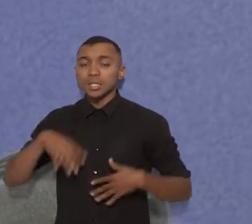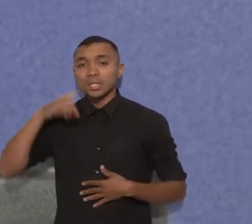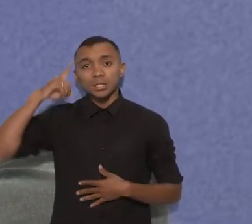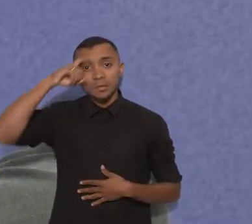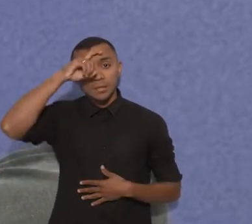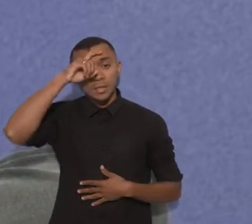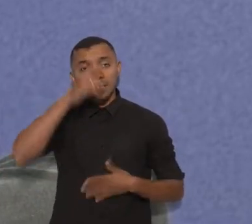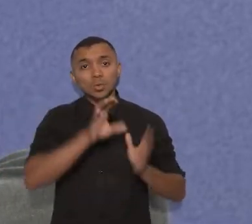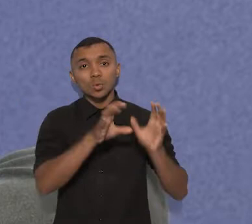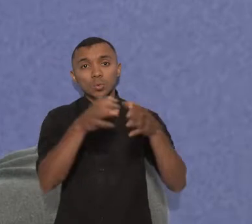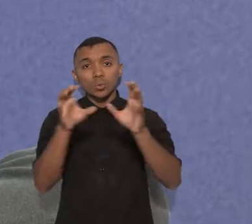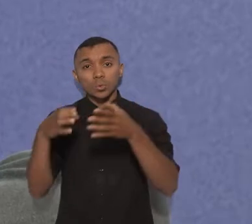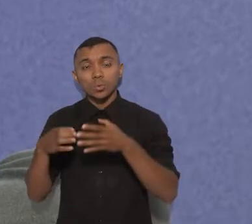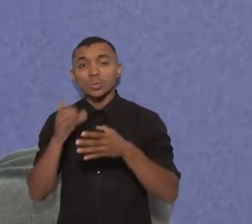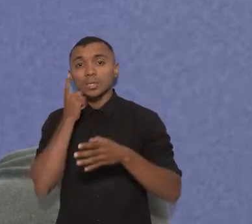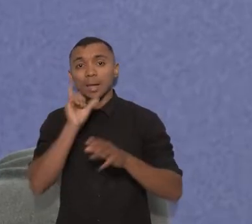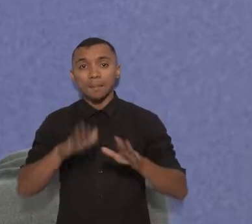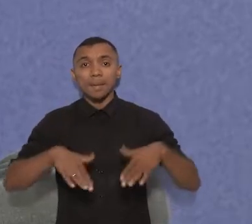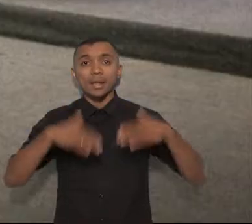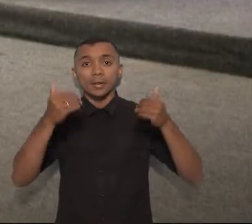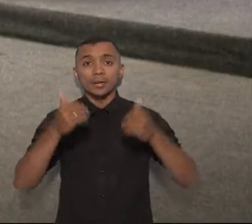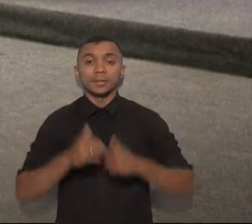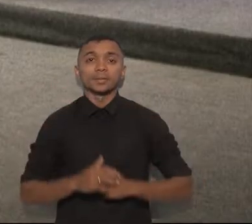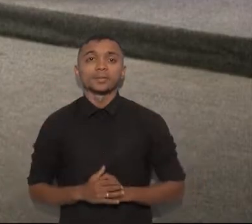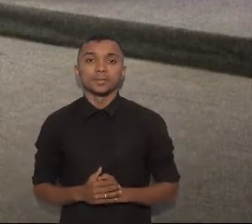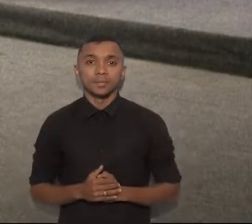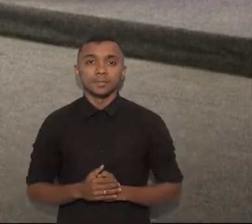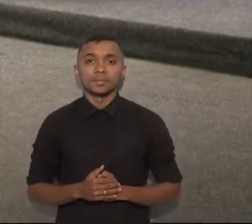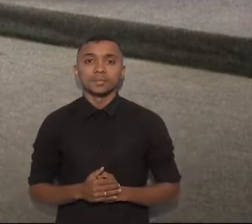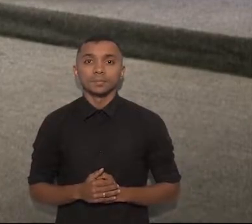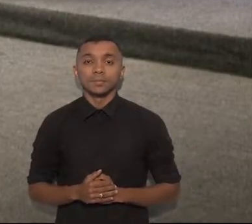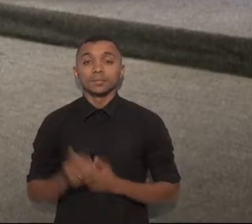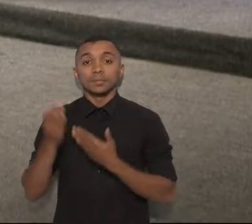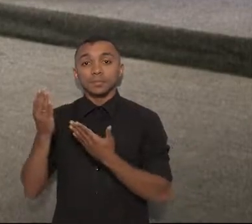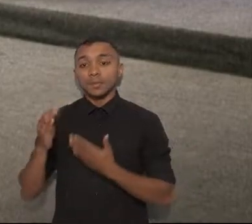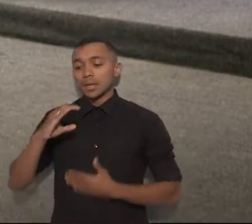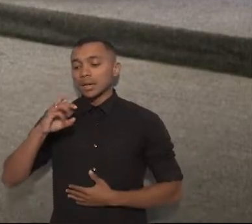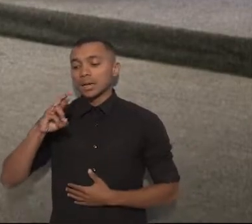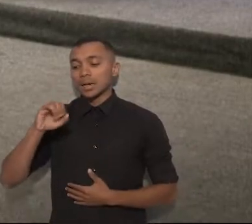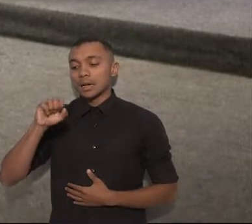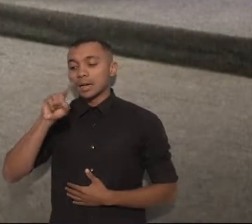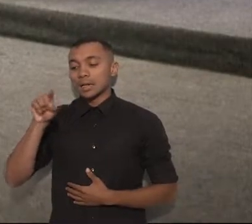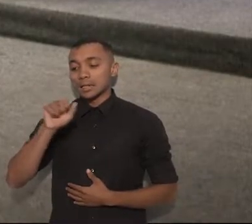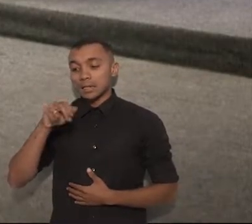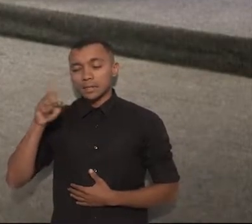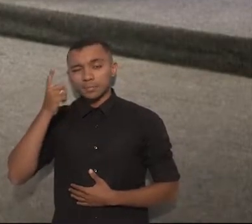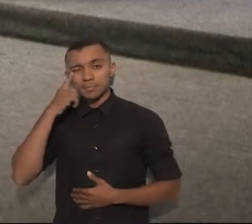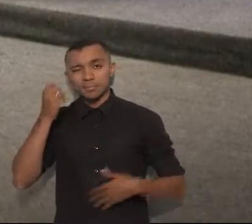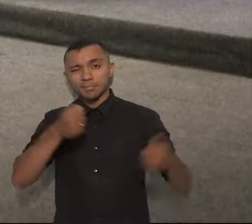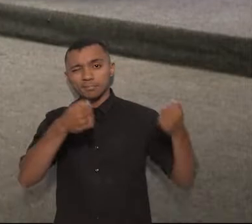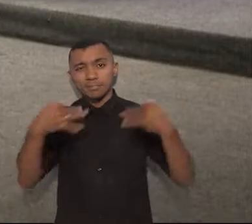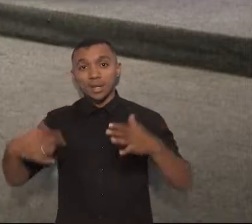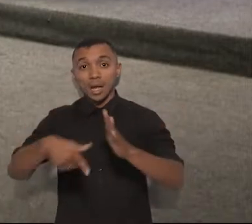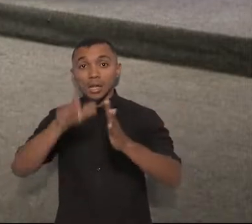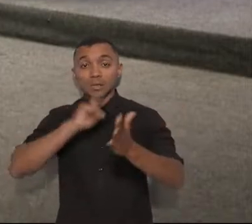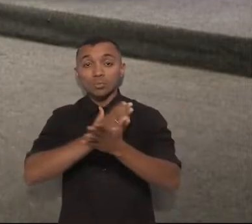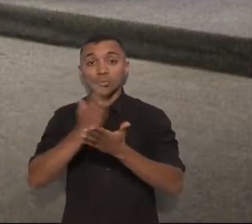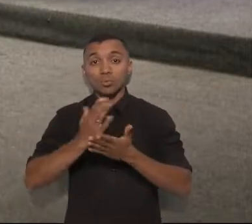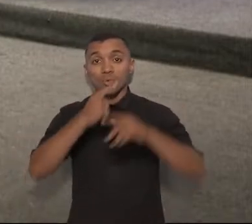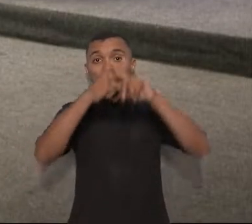os três se salvem. Pode acontecer de um se salvar, o Atlético teria que ganhar 3 ou 4 jogos. Né? Quando começou o